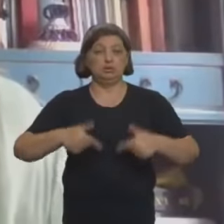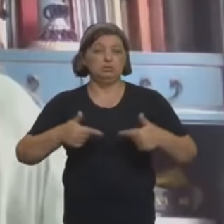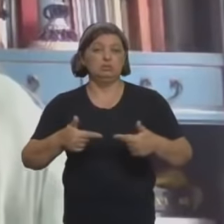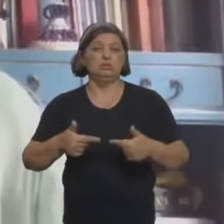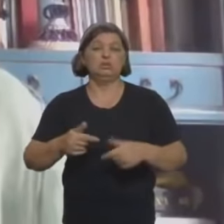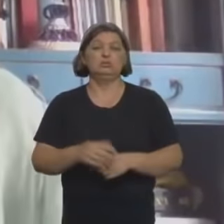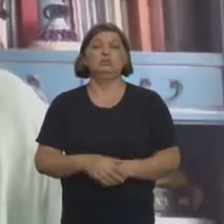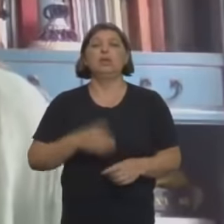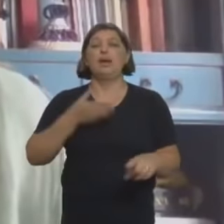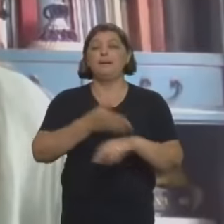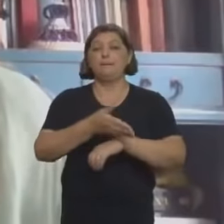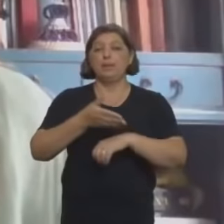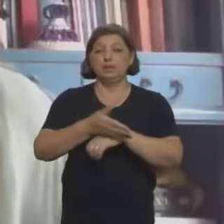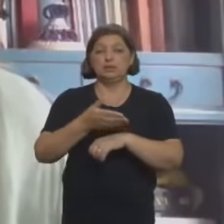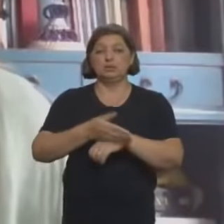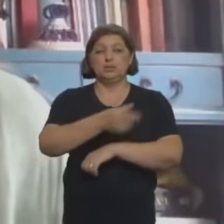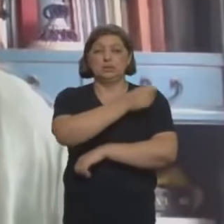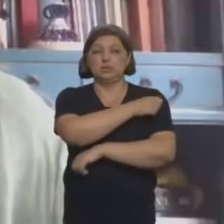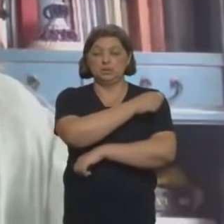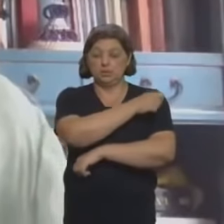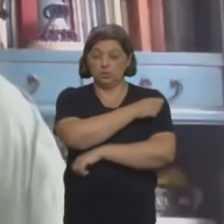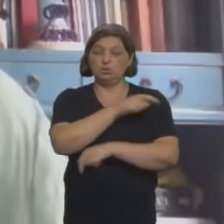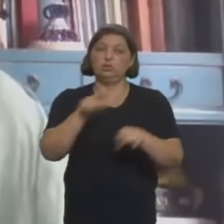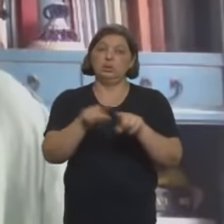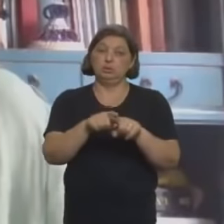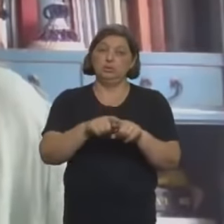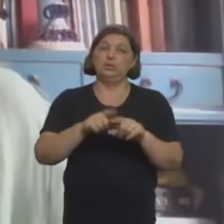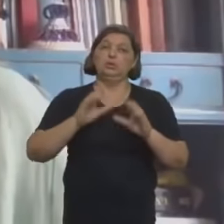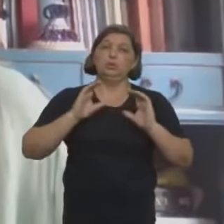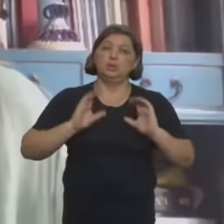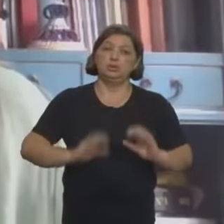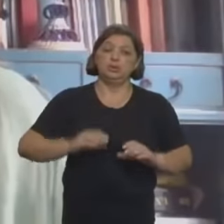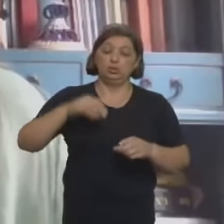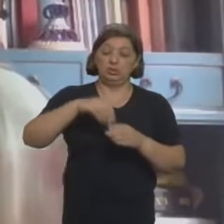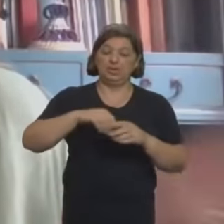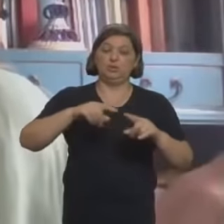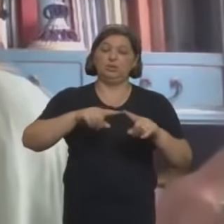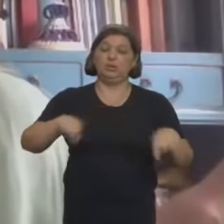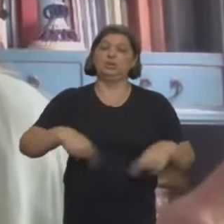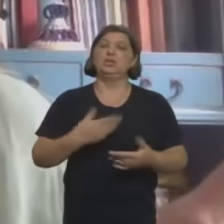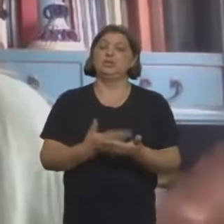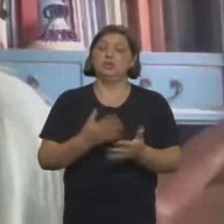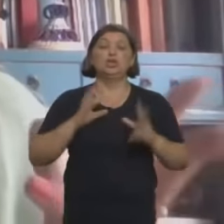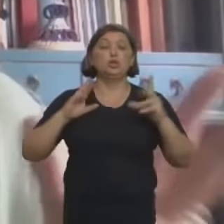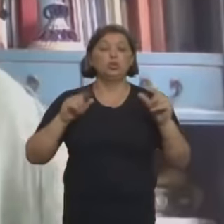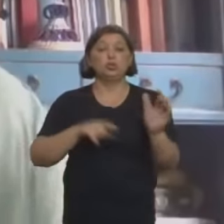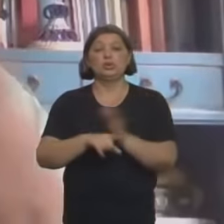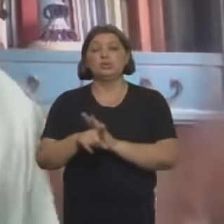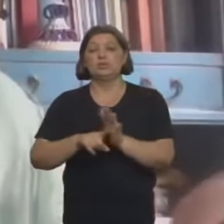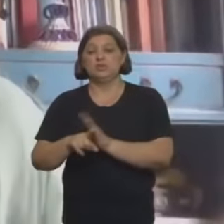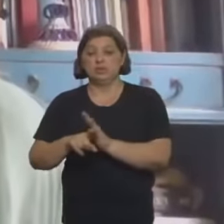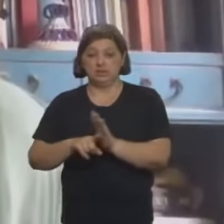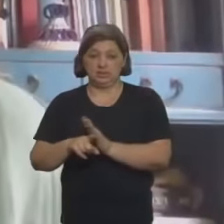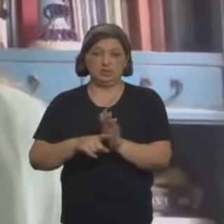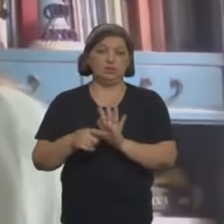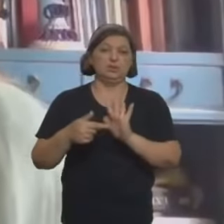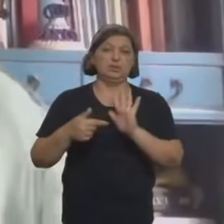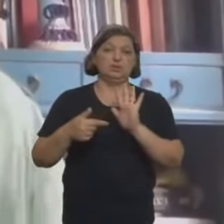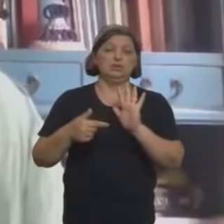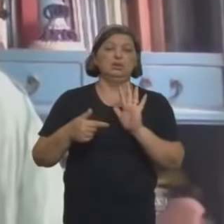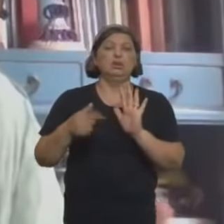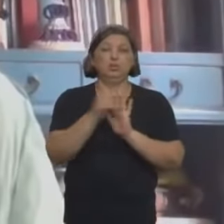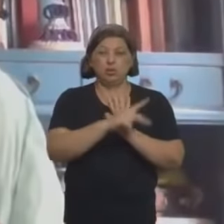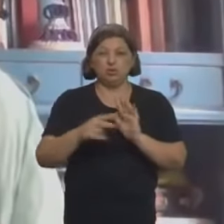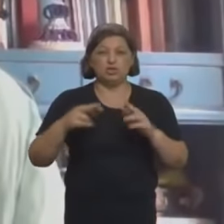participação dos alunos e o comportamento em sala de aula também é algo que todas as pesquisas, a gente fez pesquisas com os professores